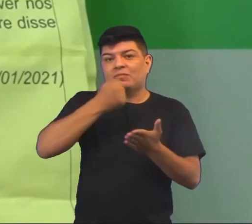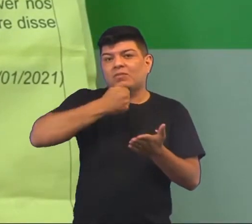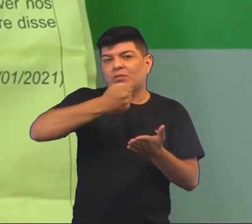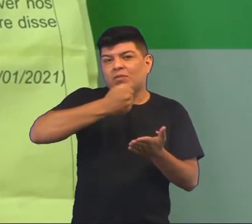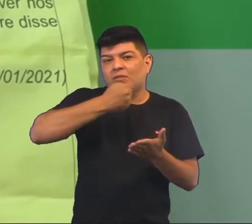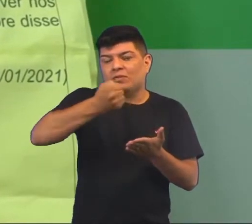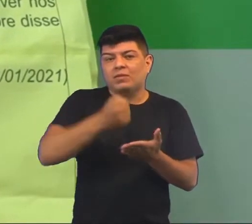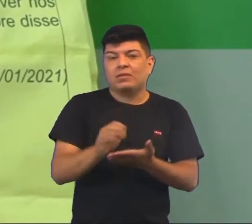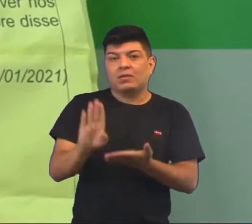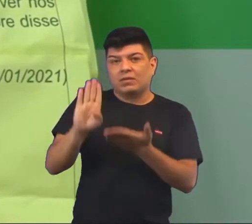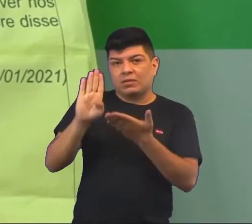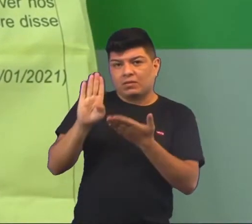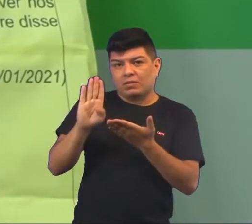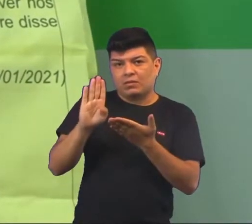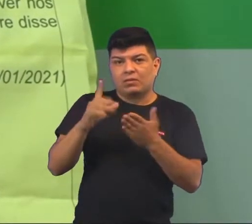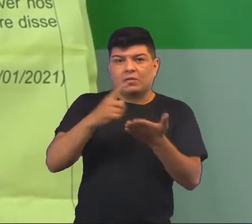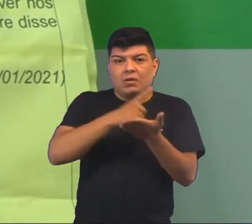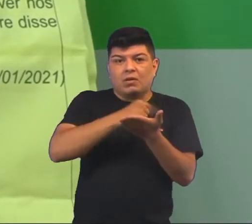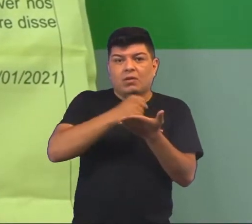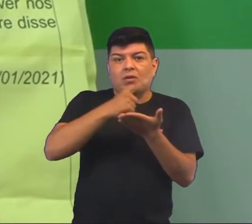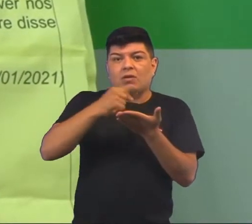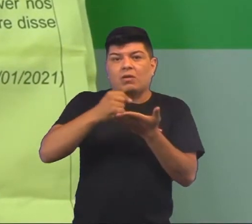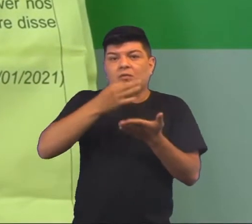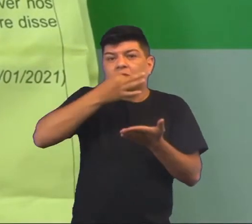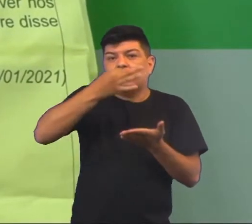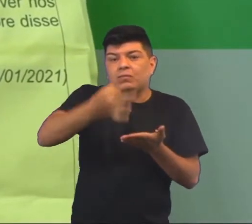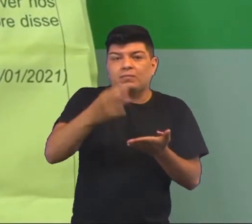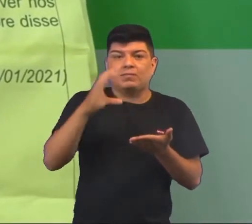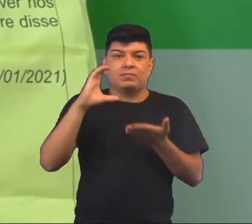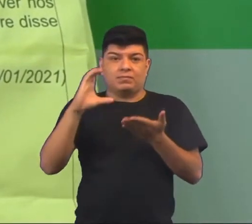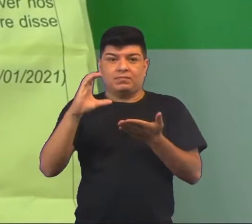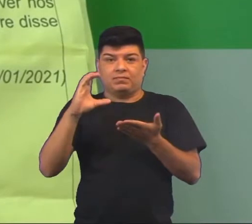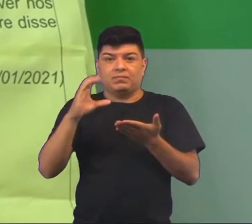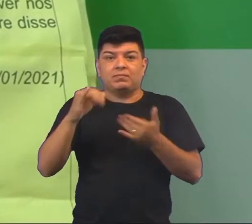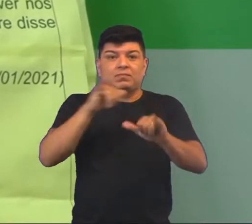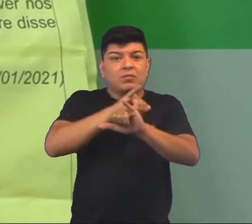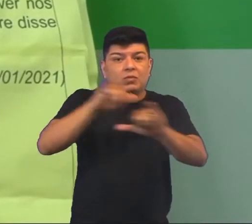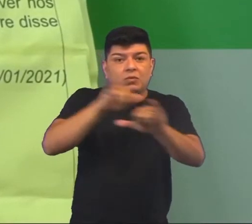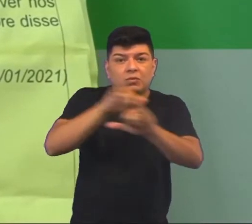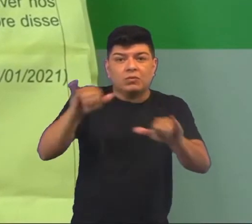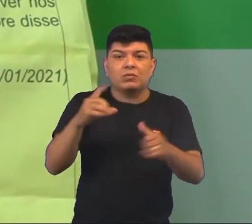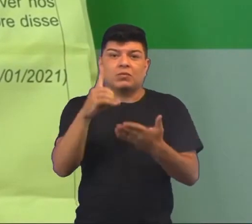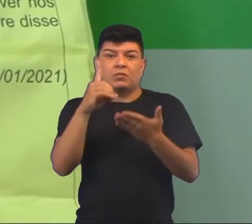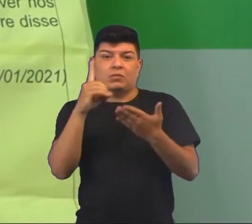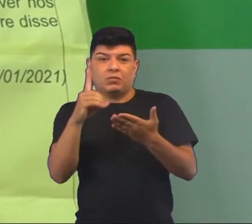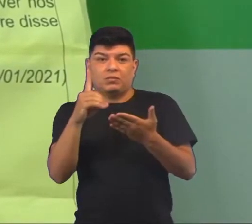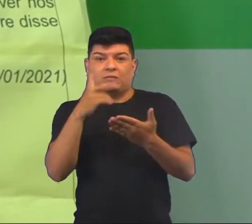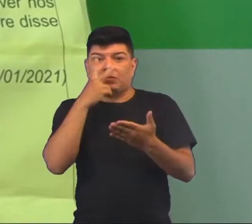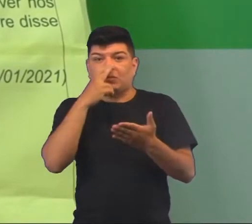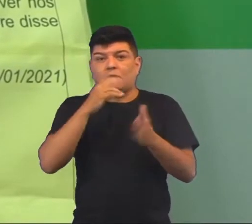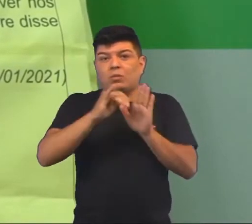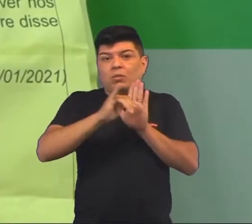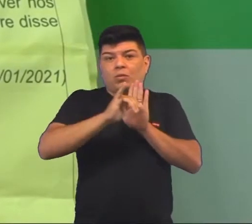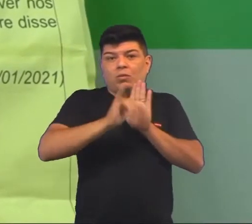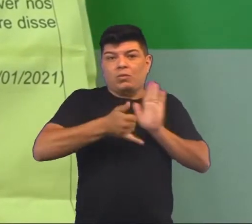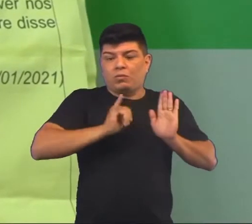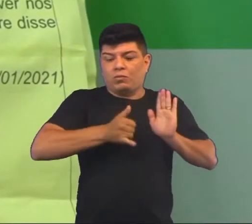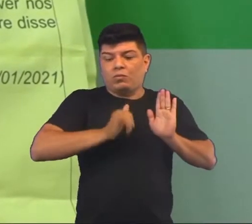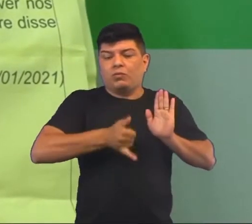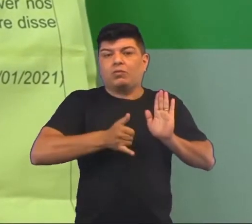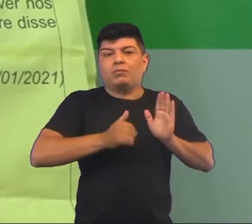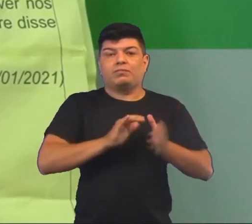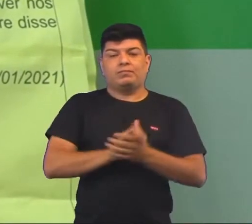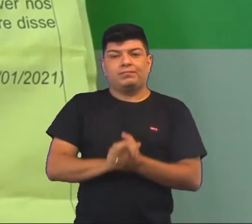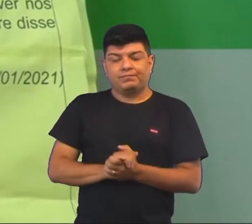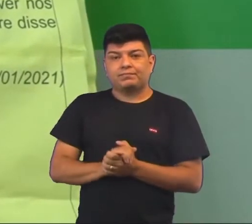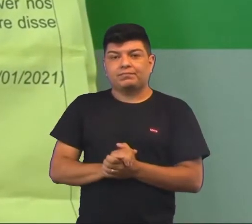reportagem, B, artigo de opinião, C, notícia ou D, uma crônica. O texto que